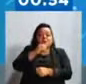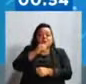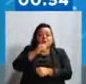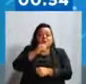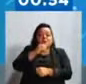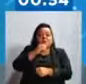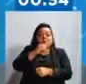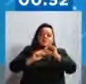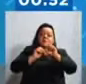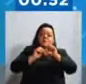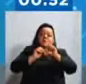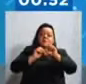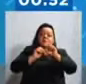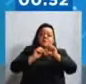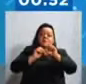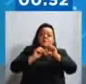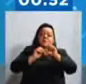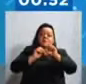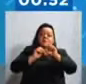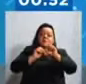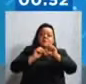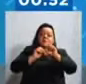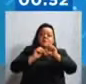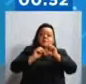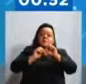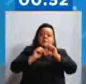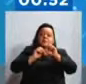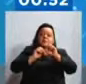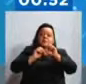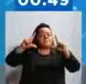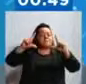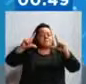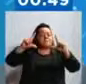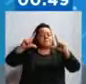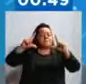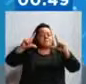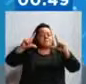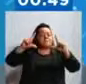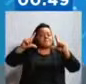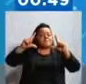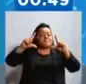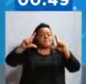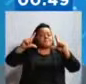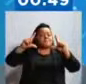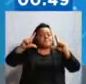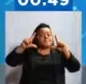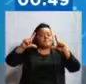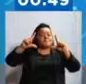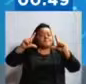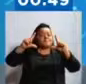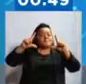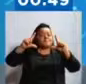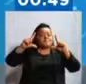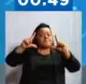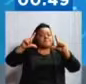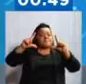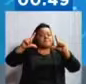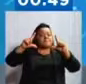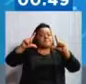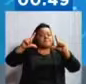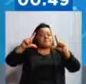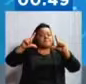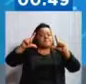fazer bem. Nós temos um déficit de creche em Porto Velho. Apenas 4.300 crianças estão